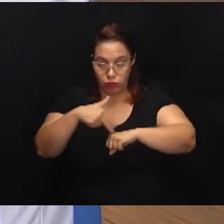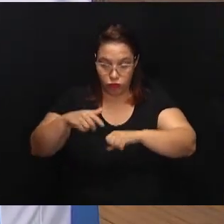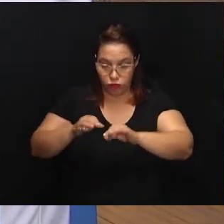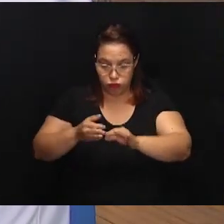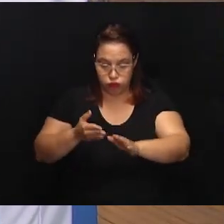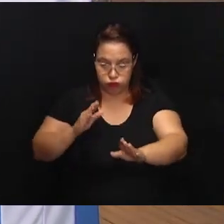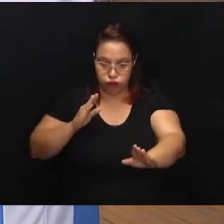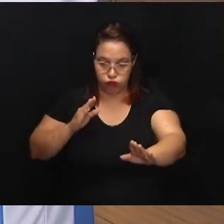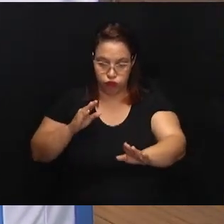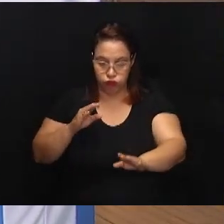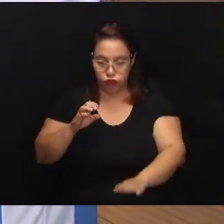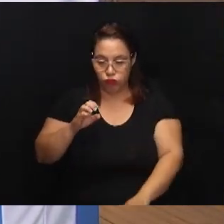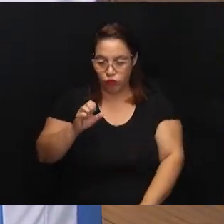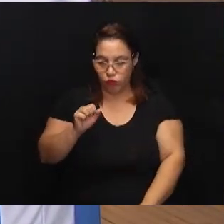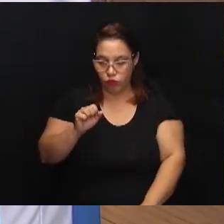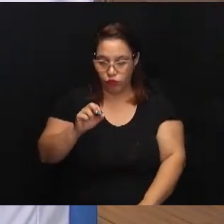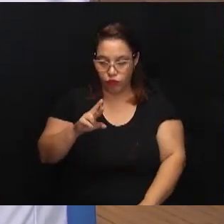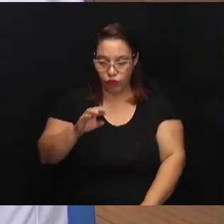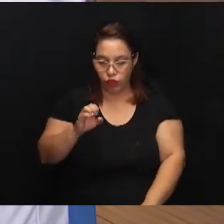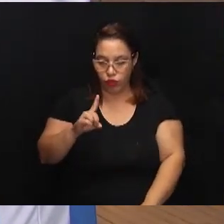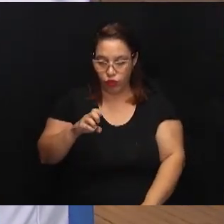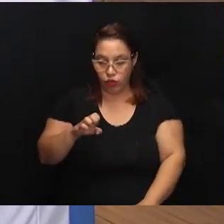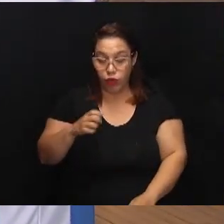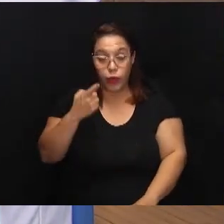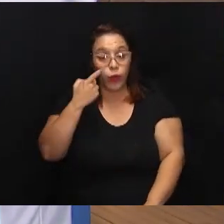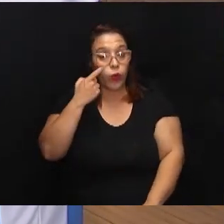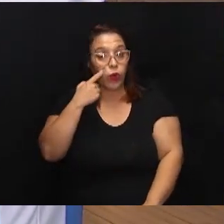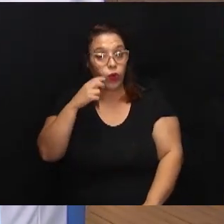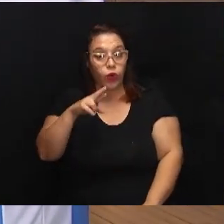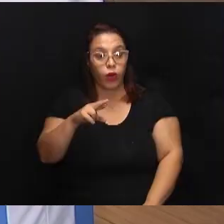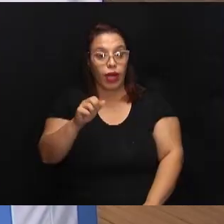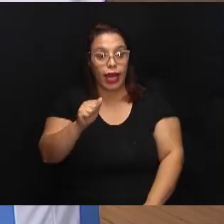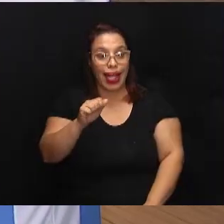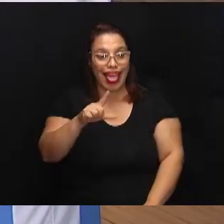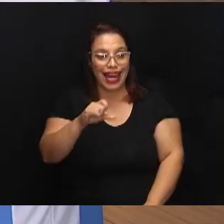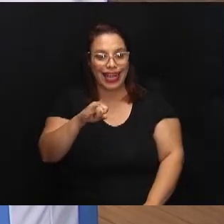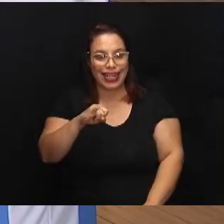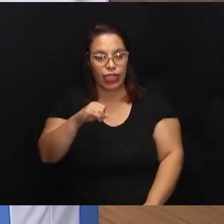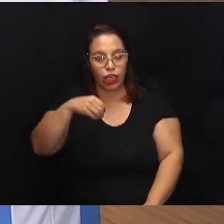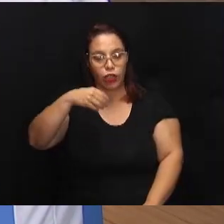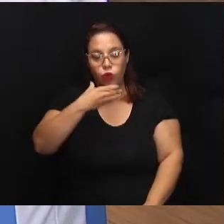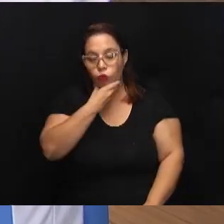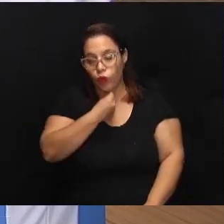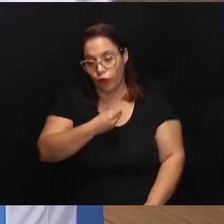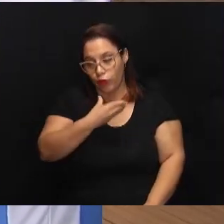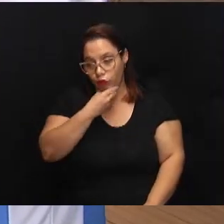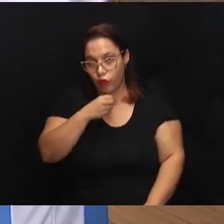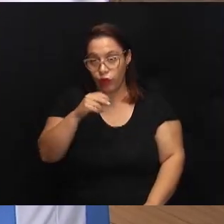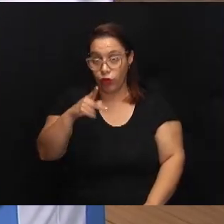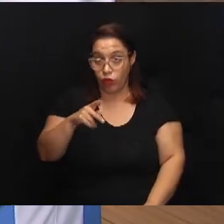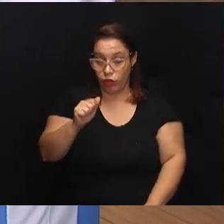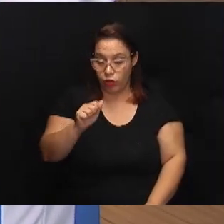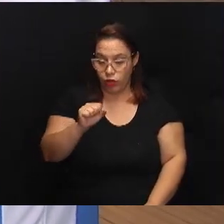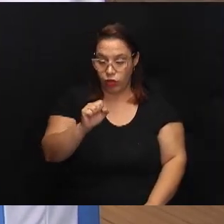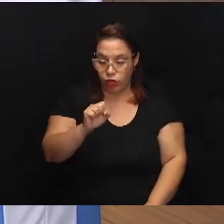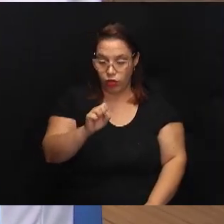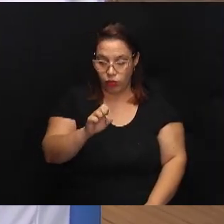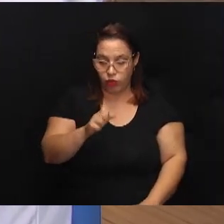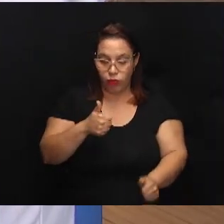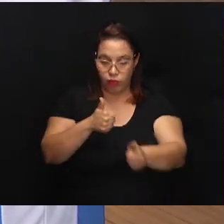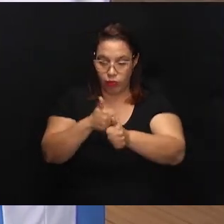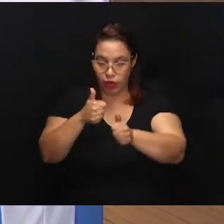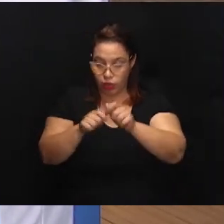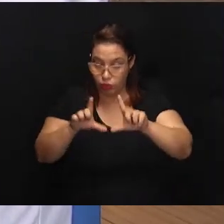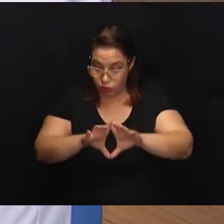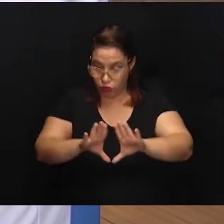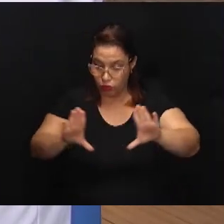da rede, que a gente chama de C, tem se visto muitos ralis no masculino também, né? Já no passe A, que é o passe um pouquinho mais perto da